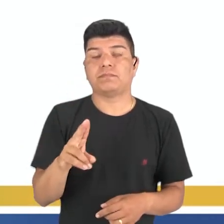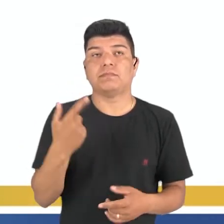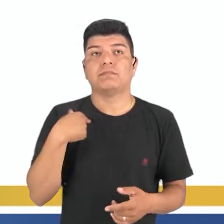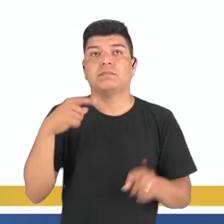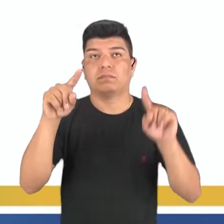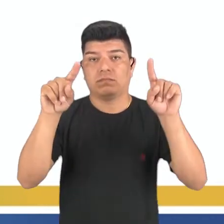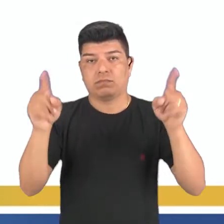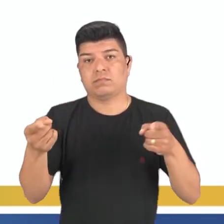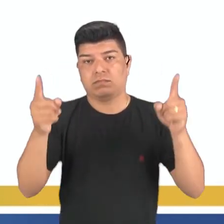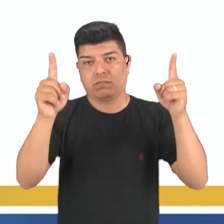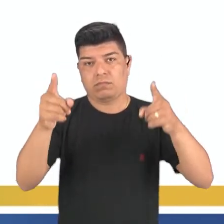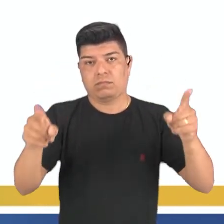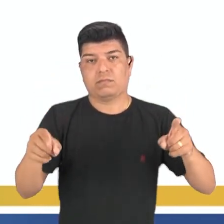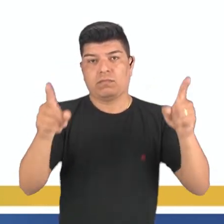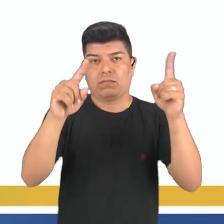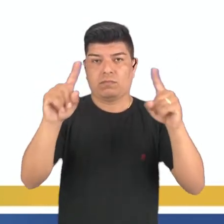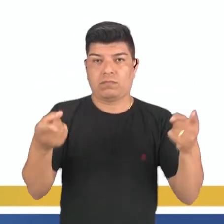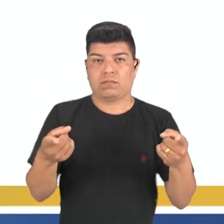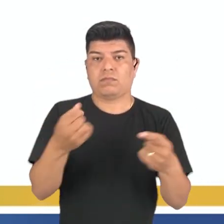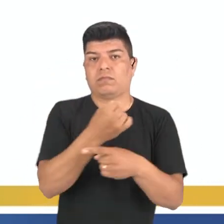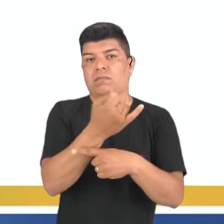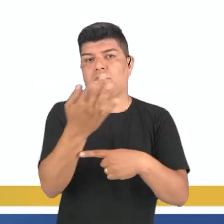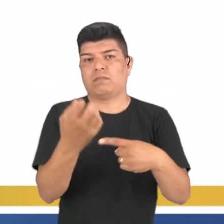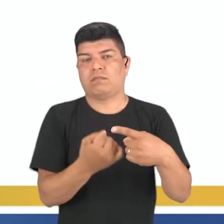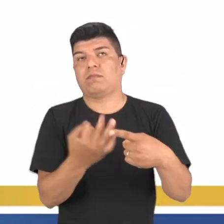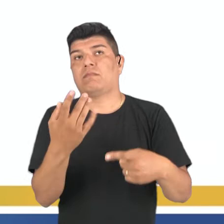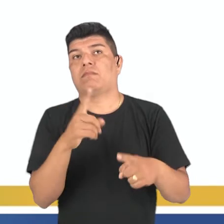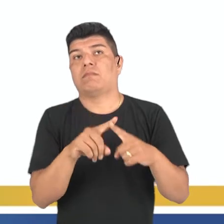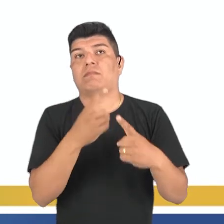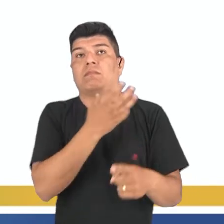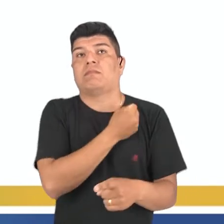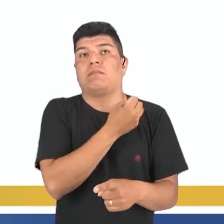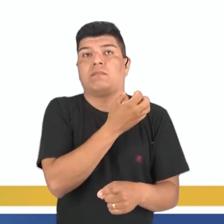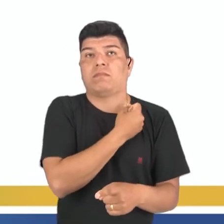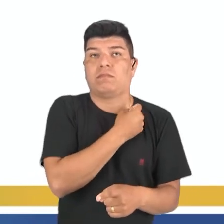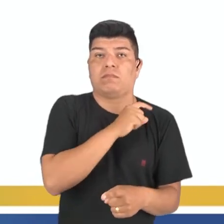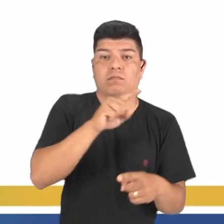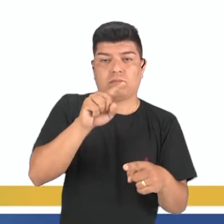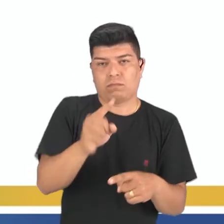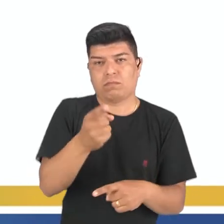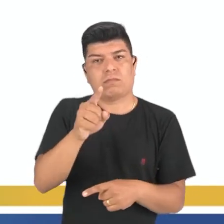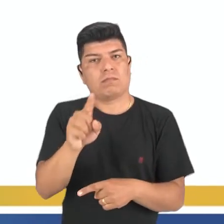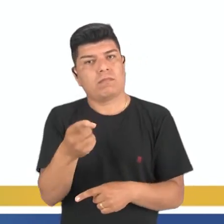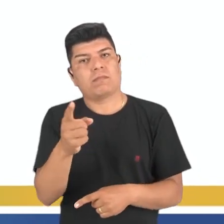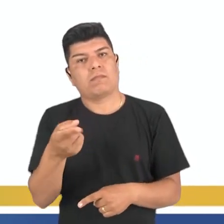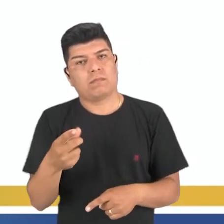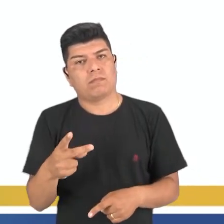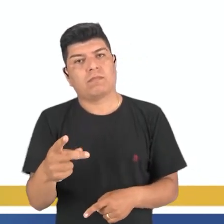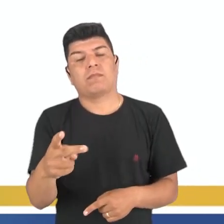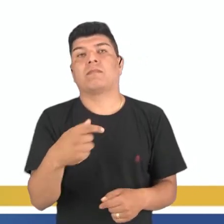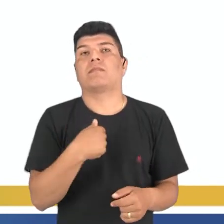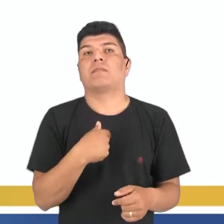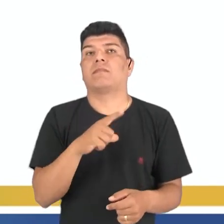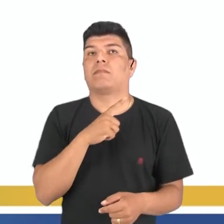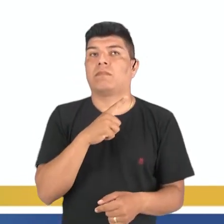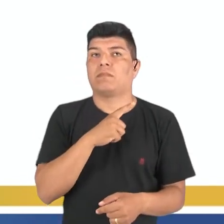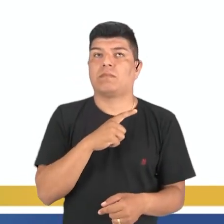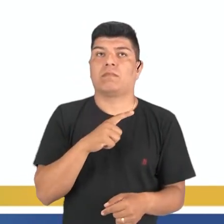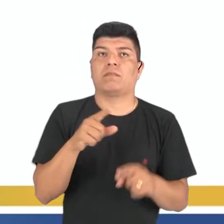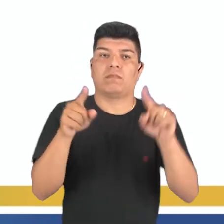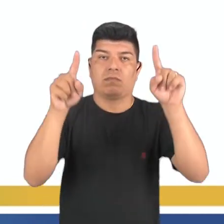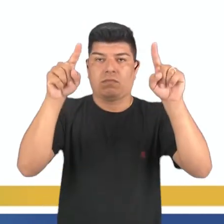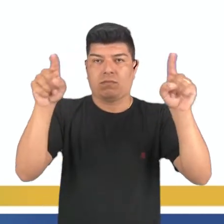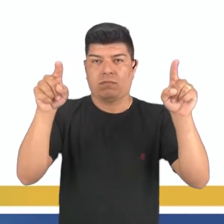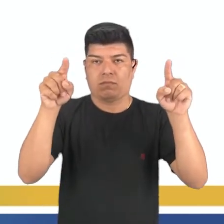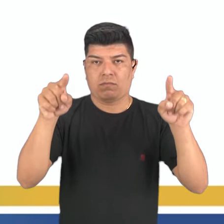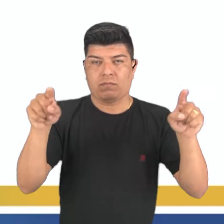numérica que não trabalha com frações, mas com números, né, decimais, com vírgula, decimais finitos. Então eu tenho, abre